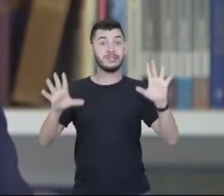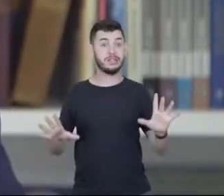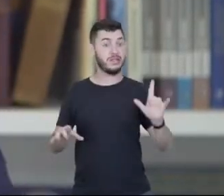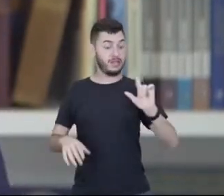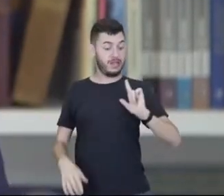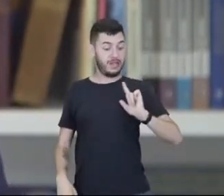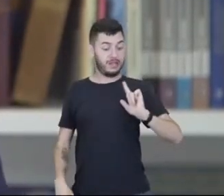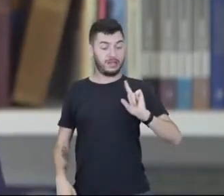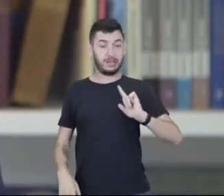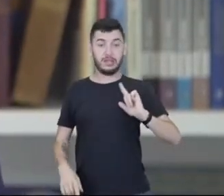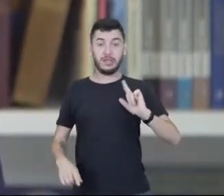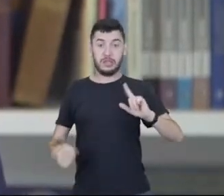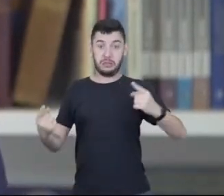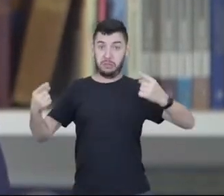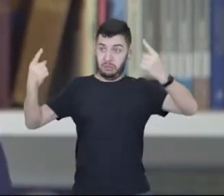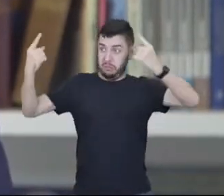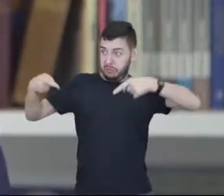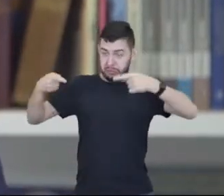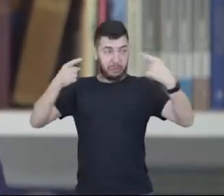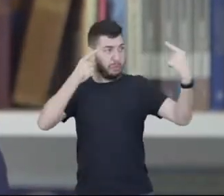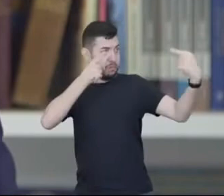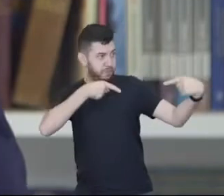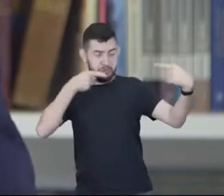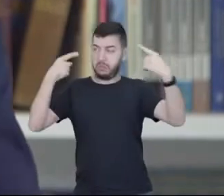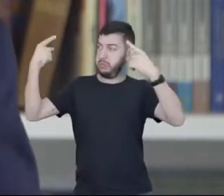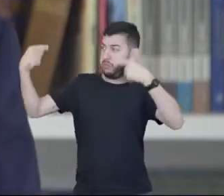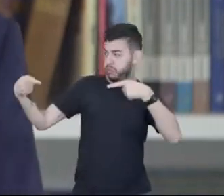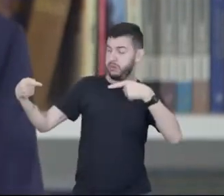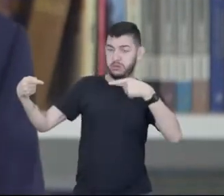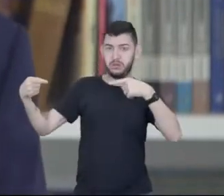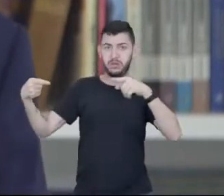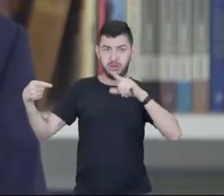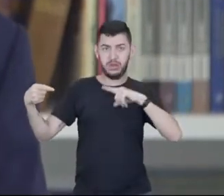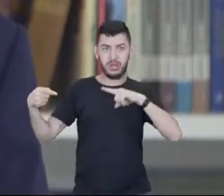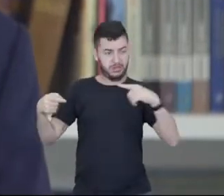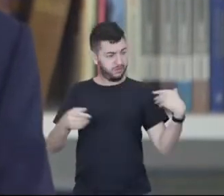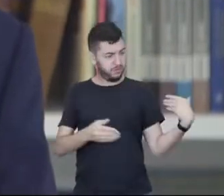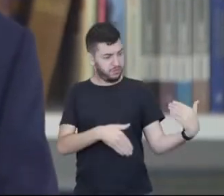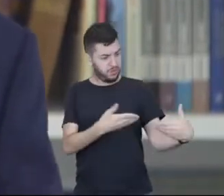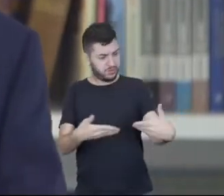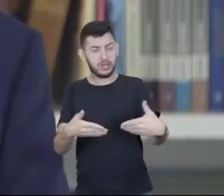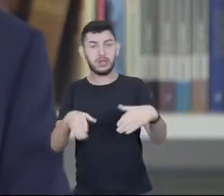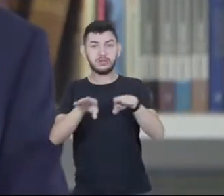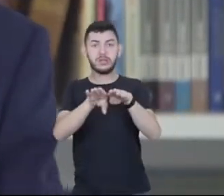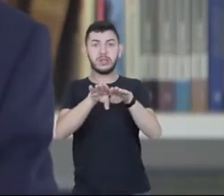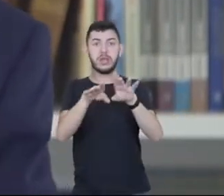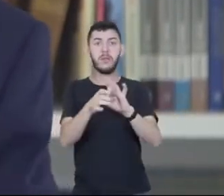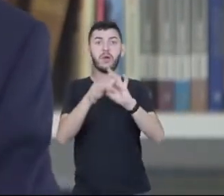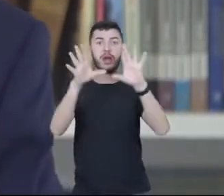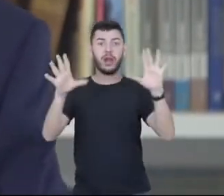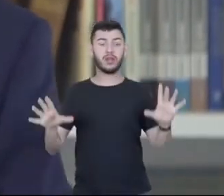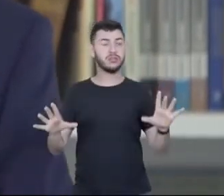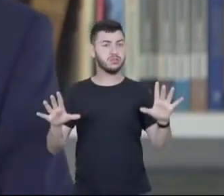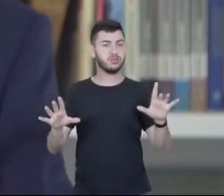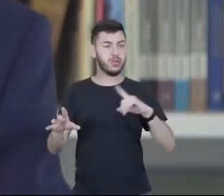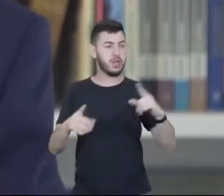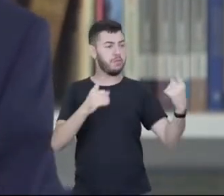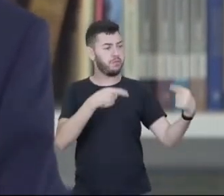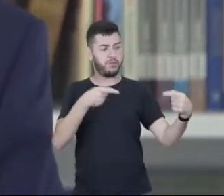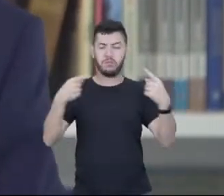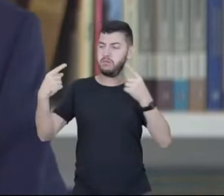do processo democrático Mas acima das disputas algo mais urgente